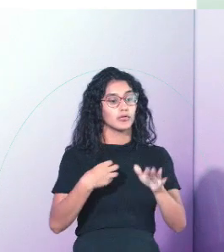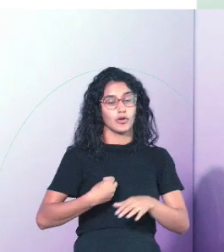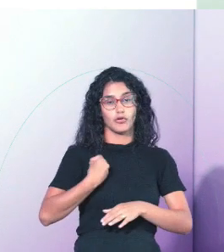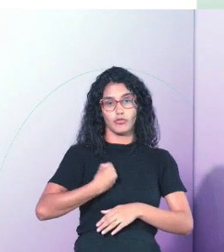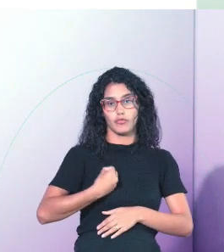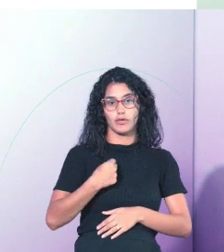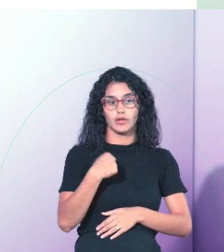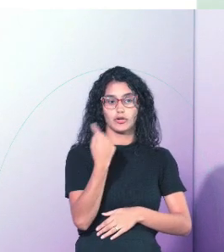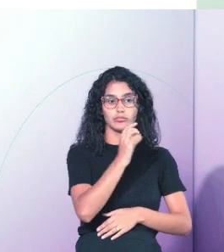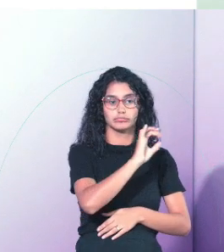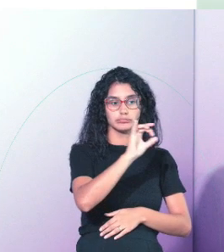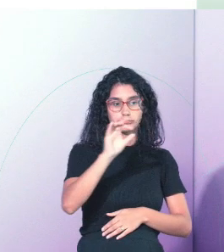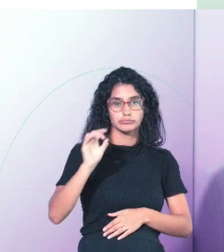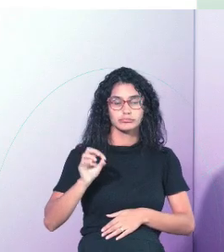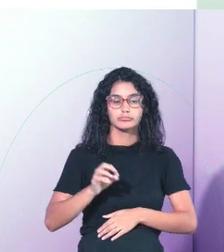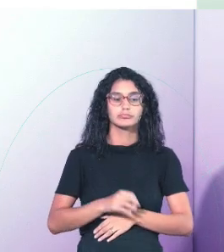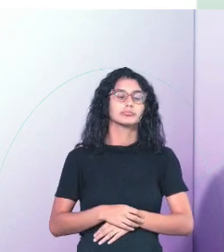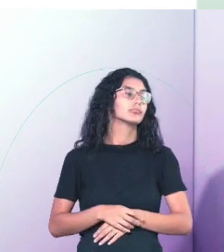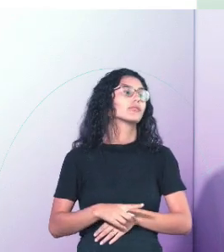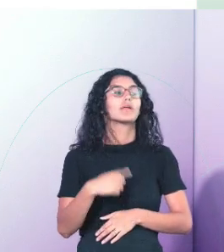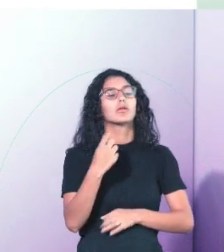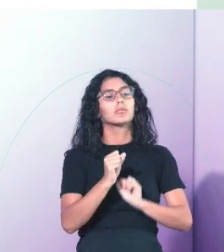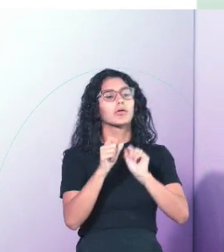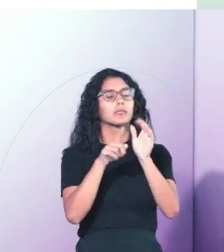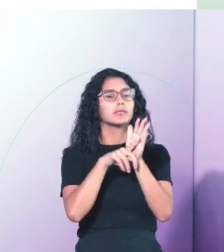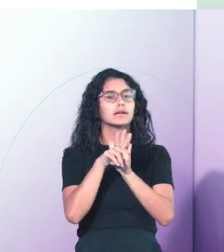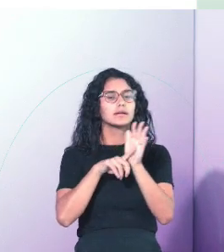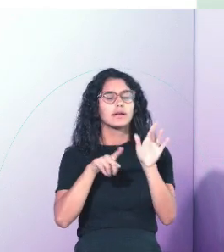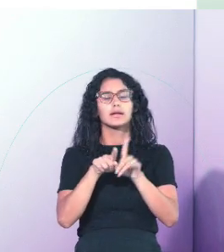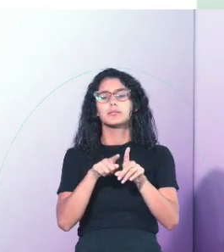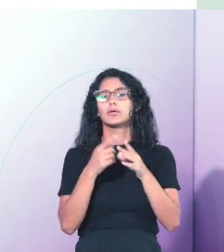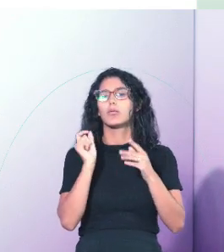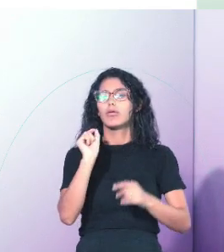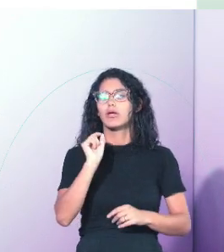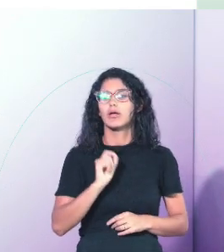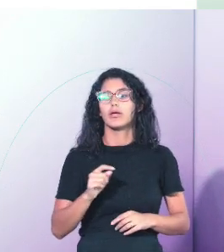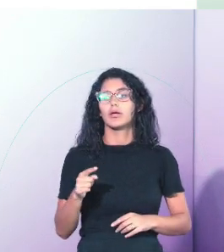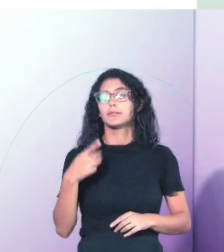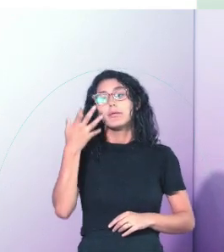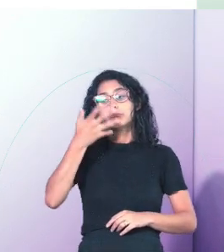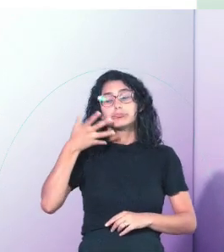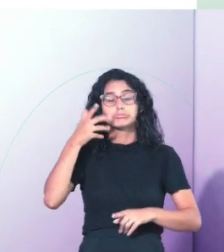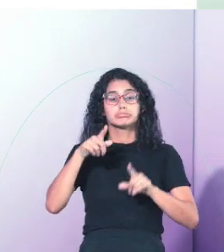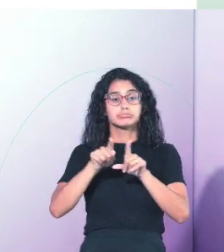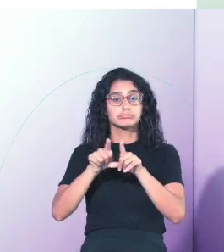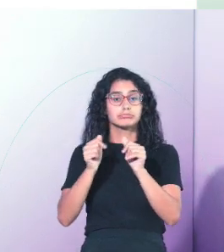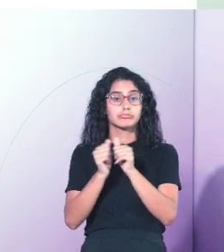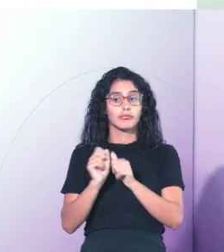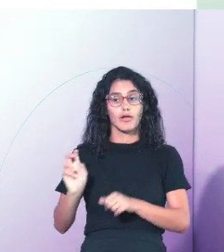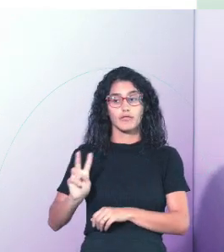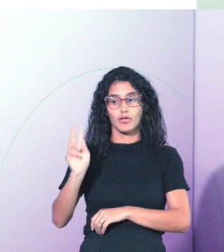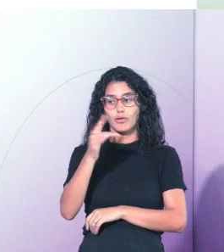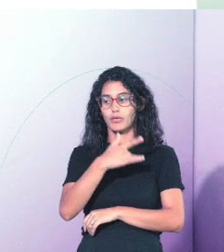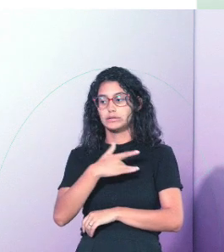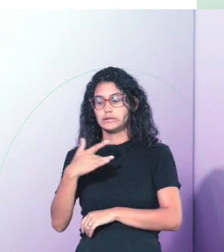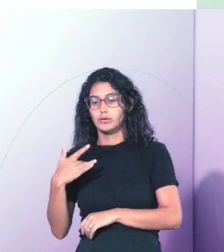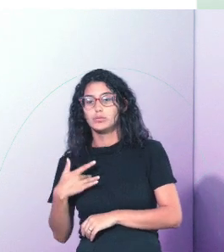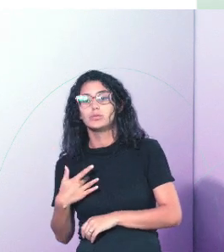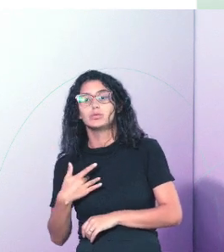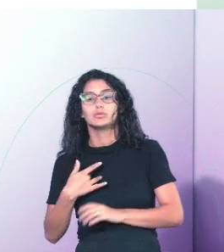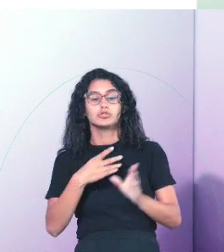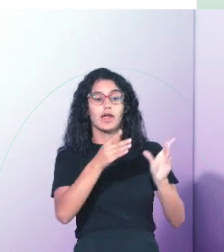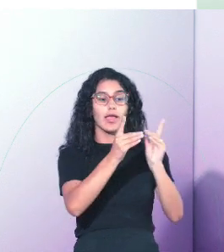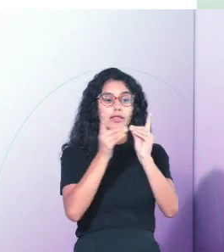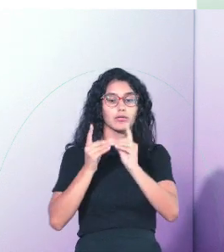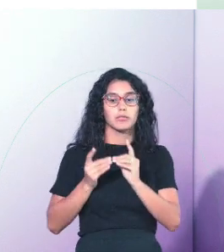produto, né. E o que a gente pode estar pesquisando? Primeiro, é muito falado, né, em questão de valor em saúde,